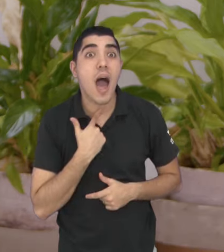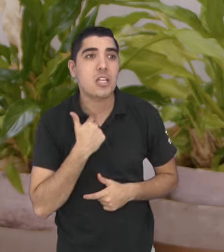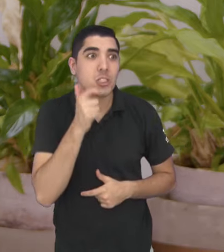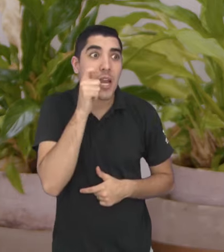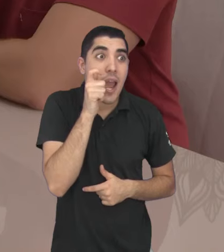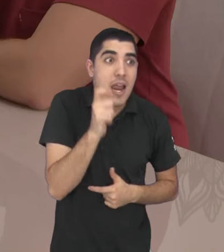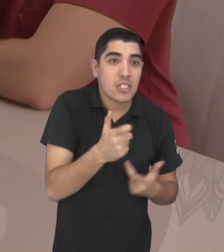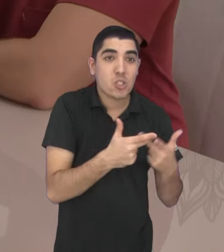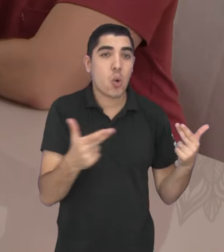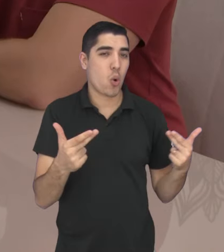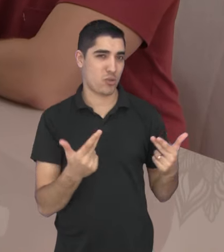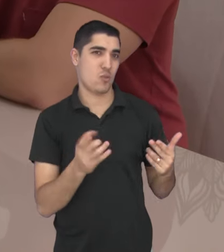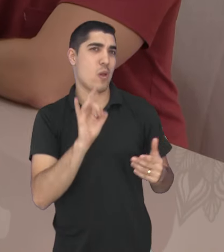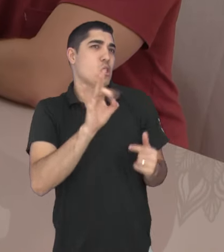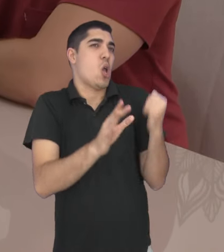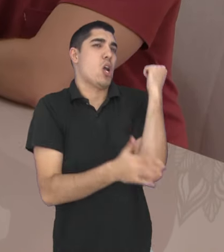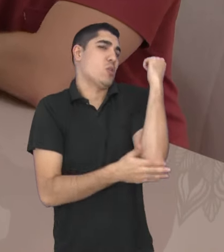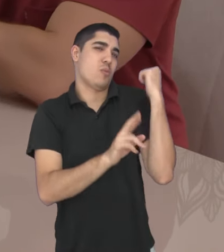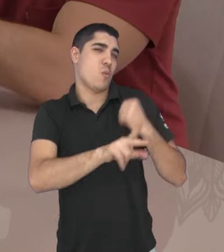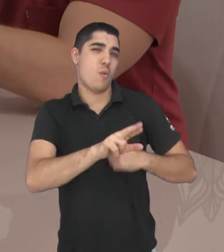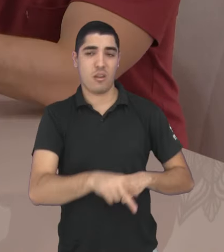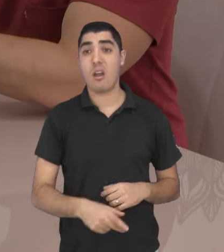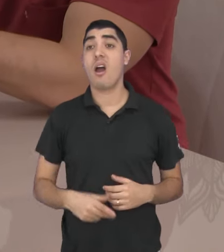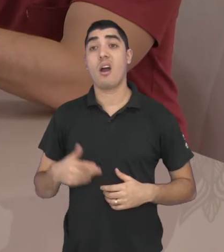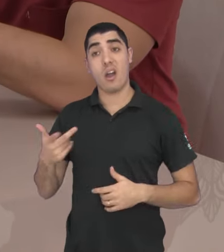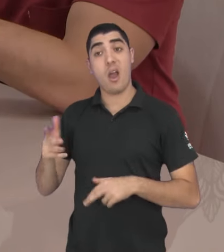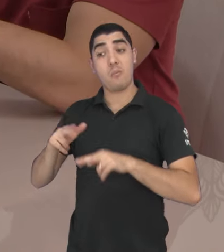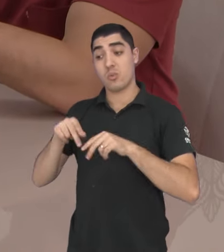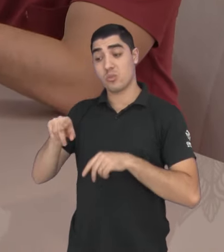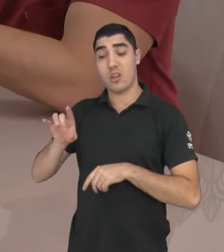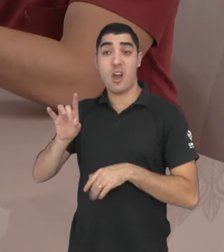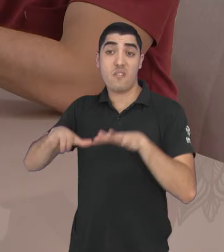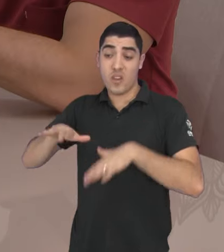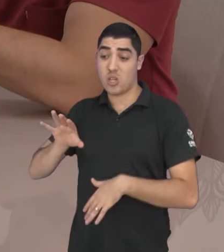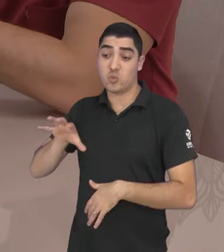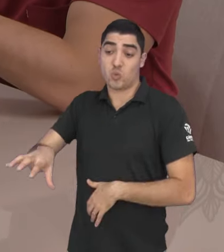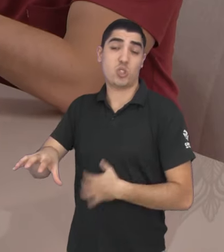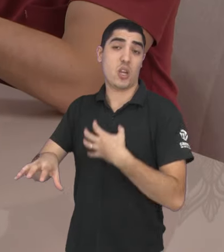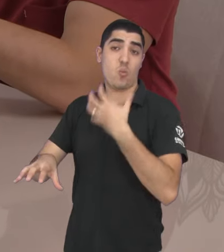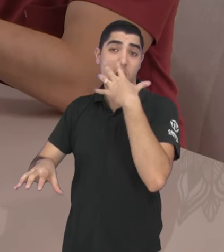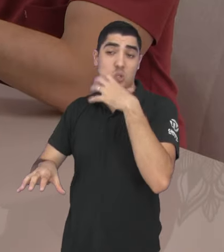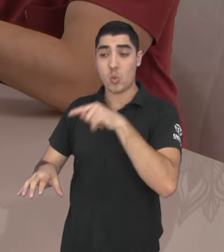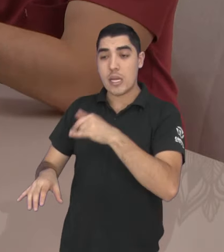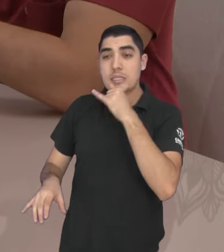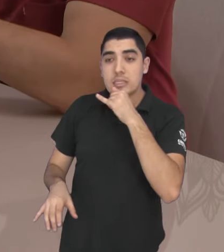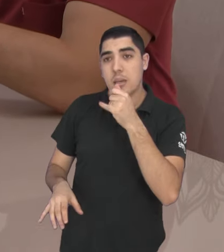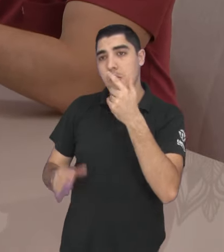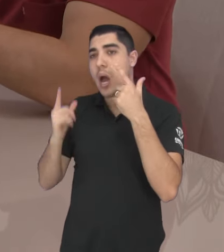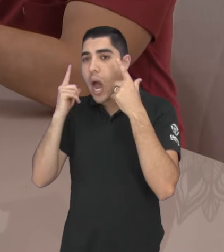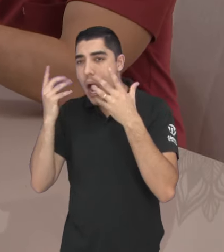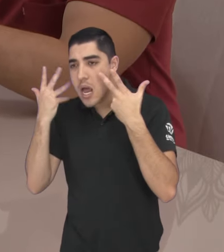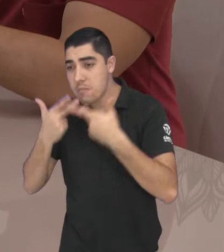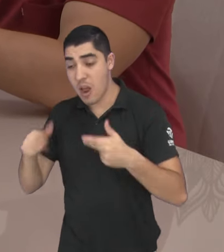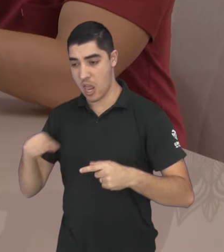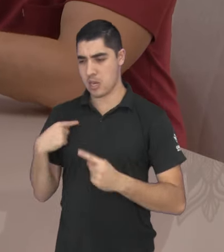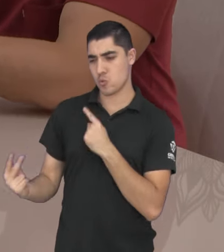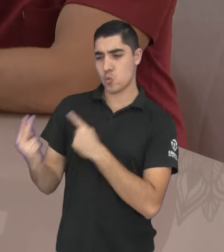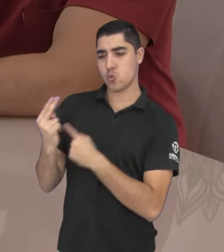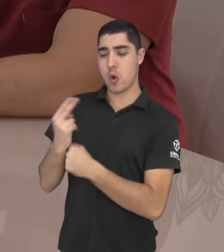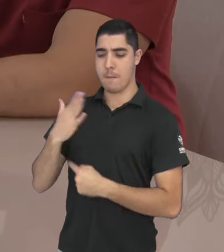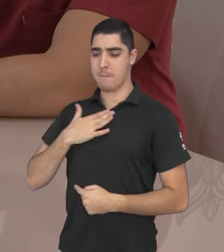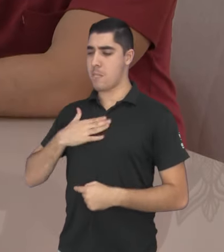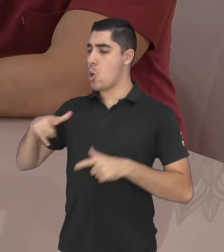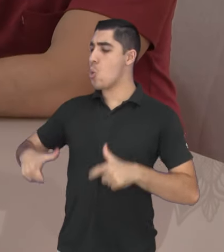que não seja só ciúmes. Essa questão de instinto mesmo, de repente defender território, defender alguma coisa que é confortável pra ele. E a gente não pode esquecer